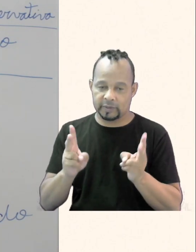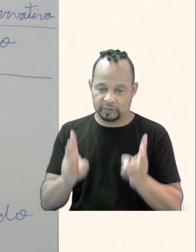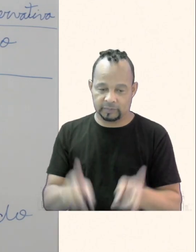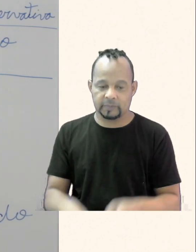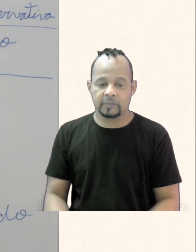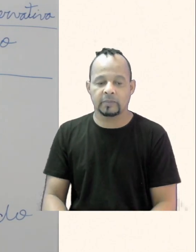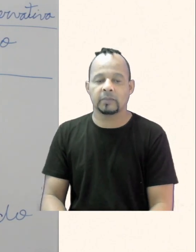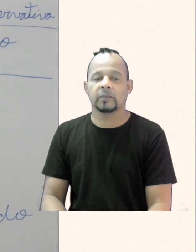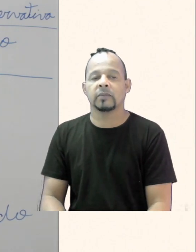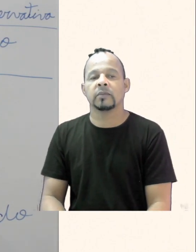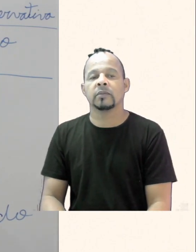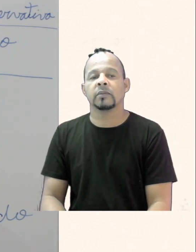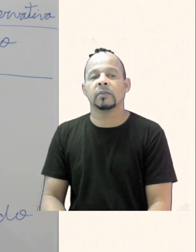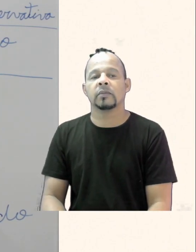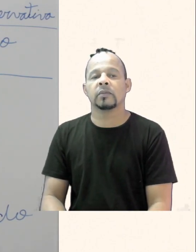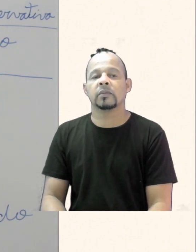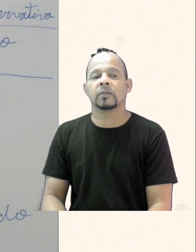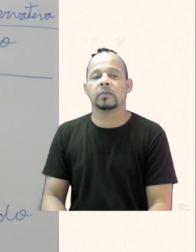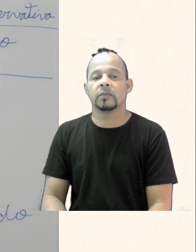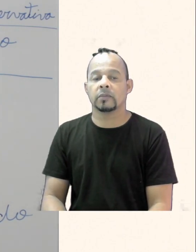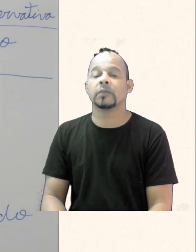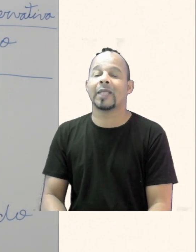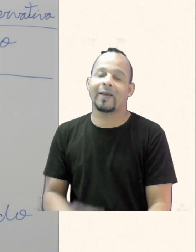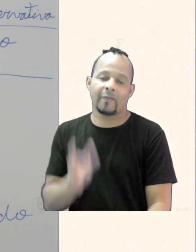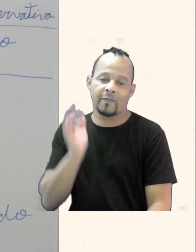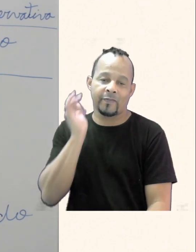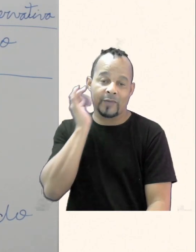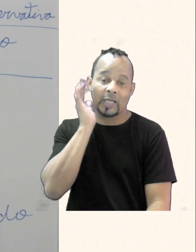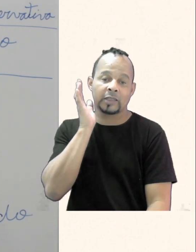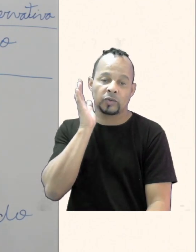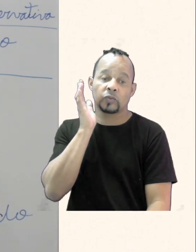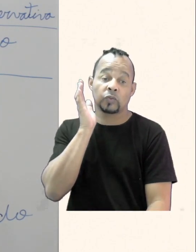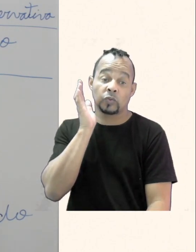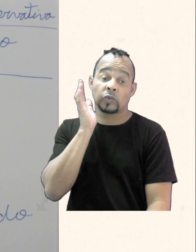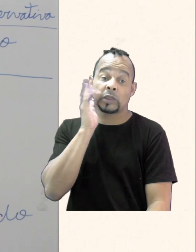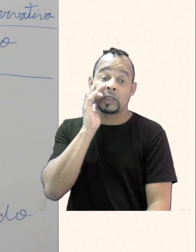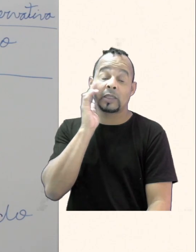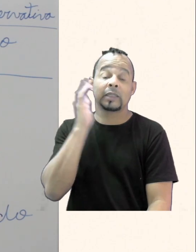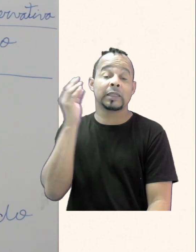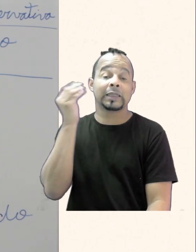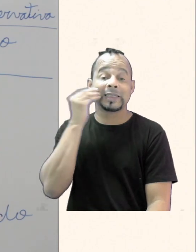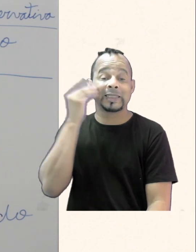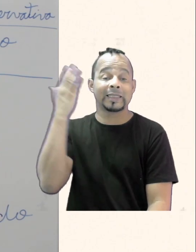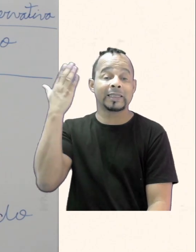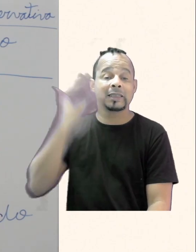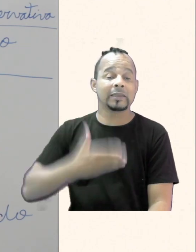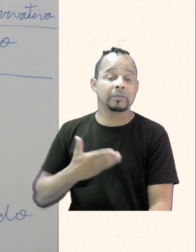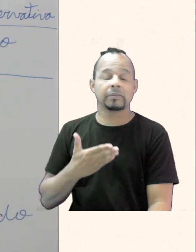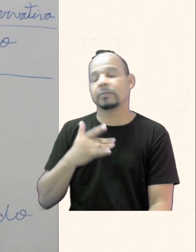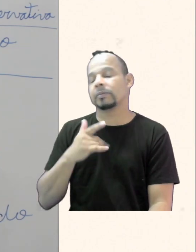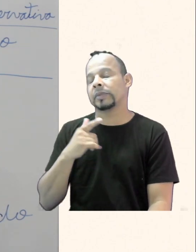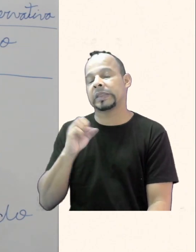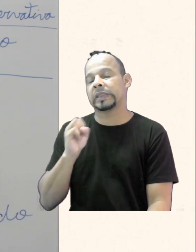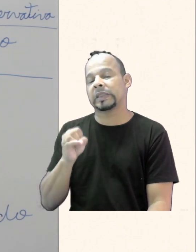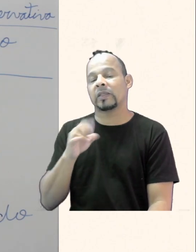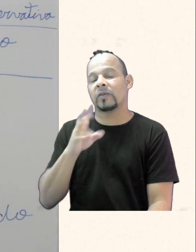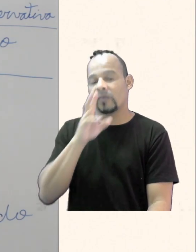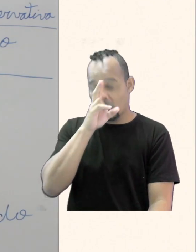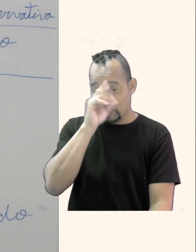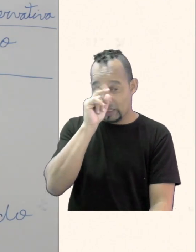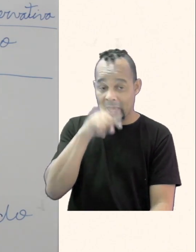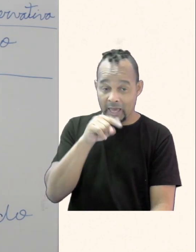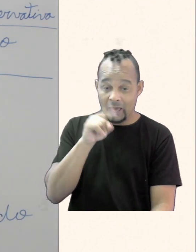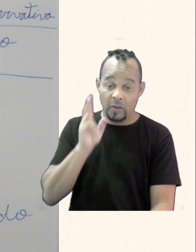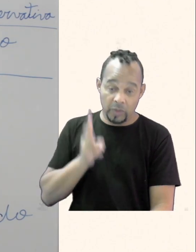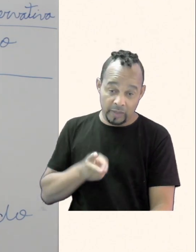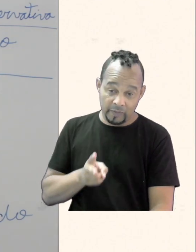Então, essa é uma maneira fácil de você verificar se a força é conservativa, uma